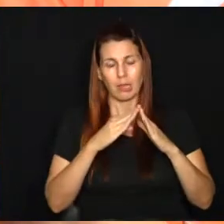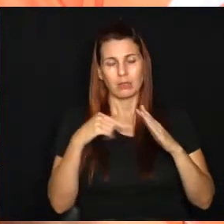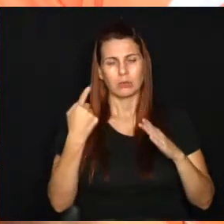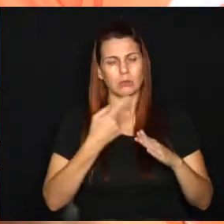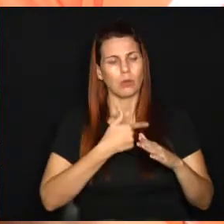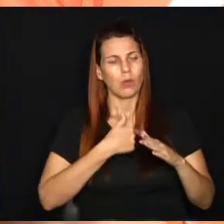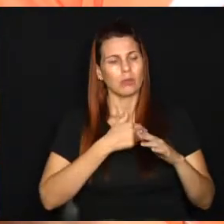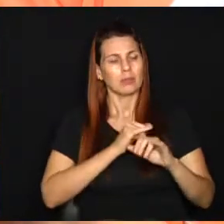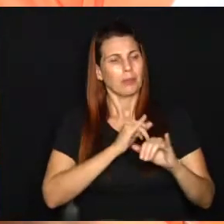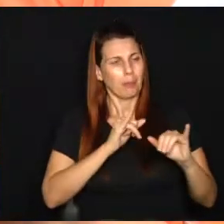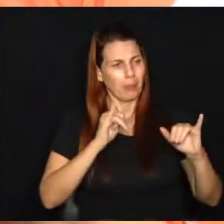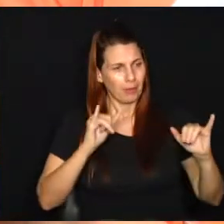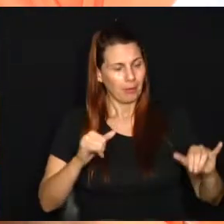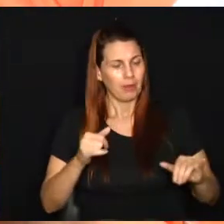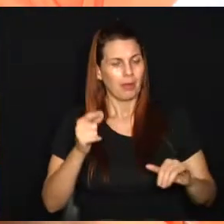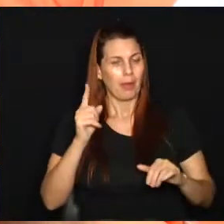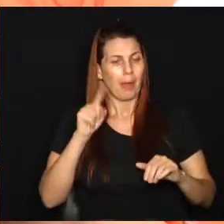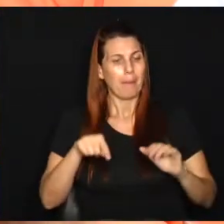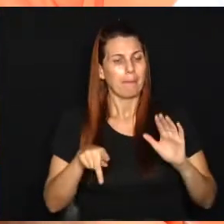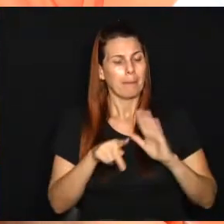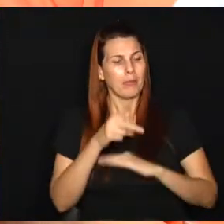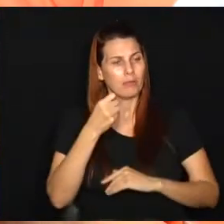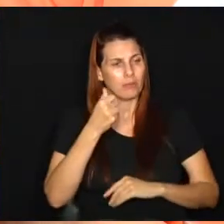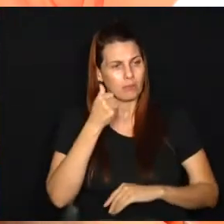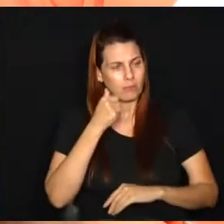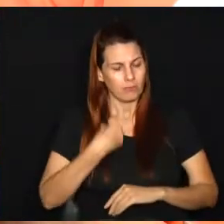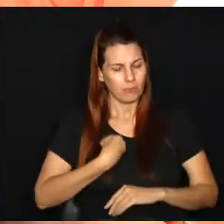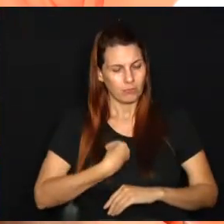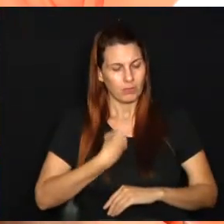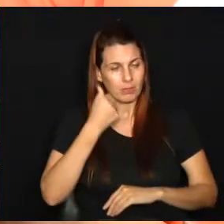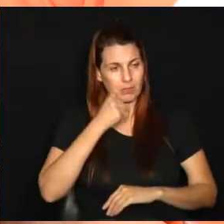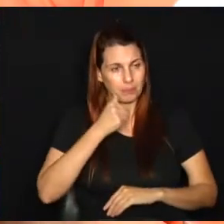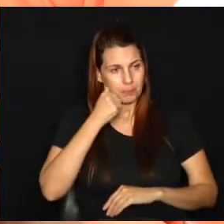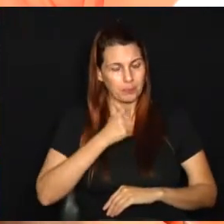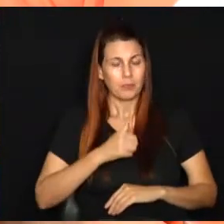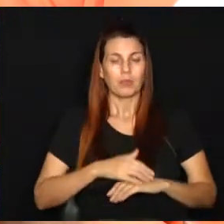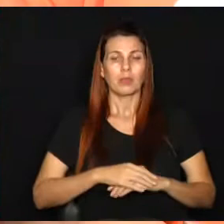Mulheres, queremos combater a violência doméstica. Tem um